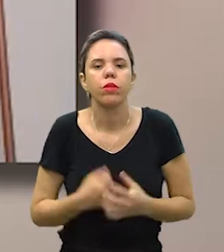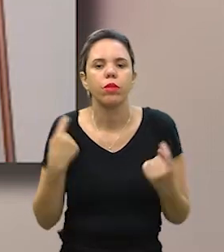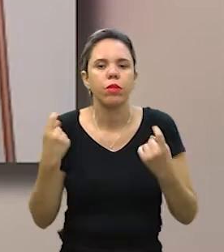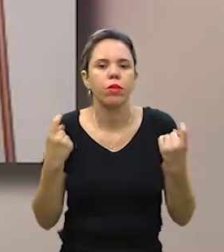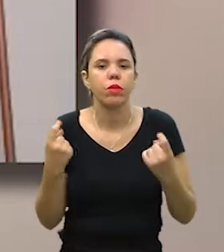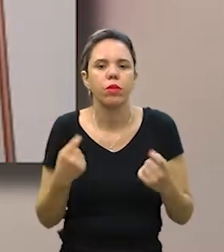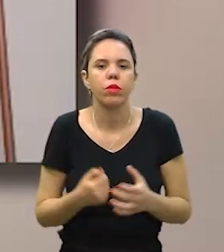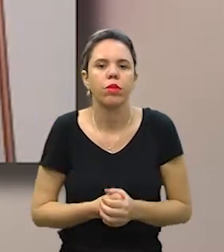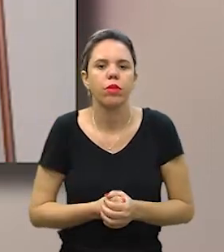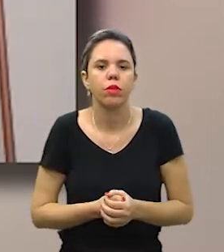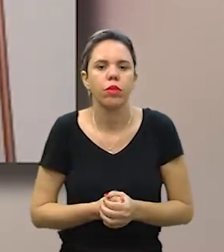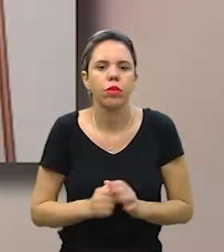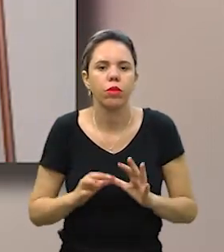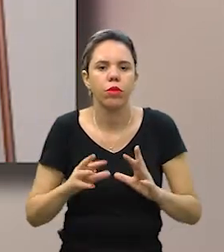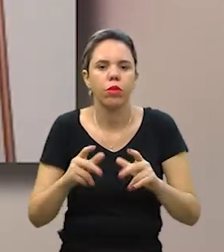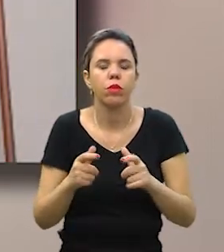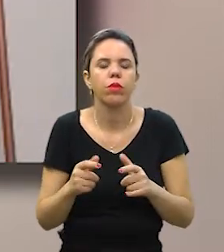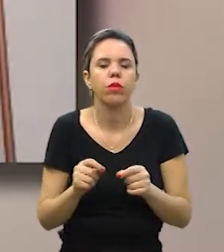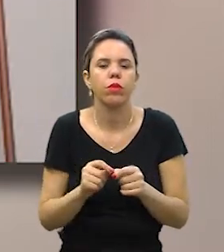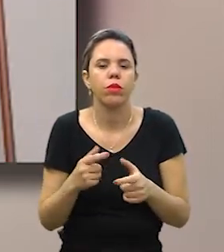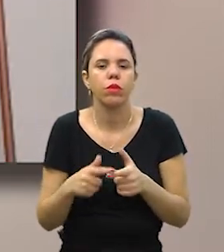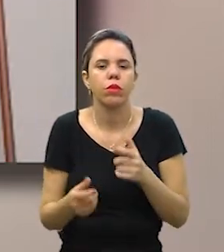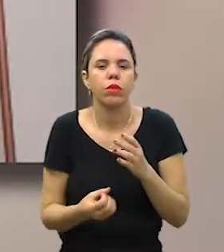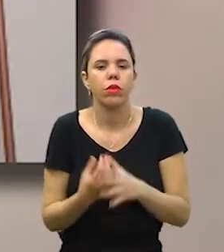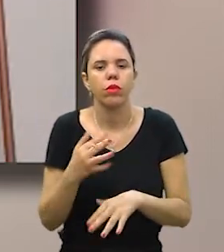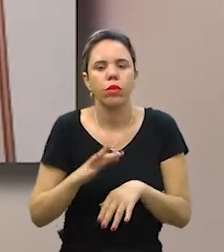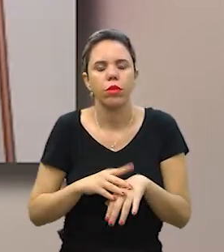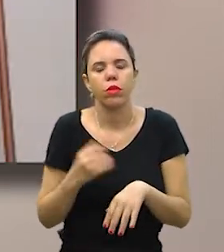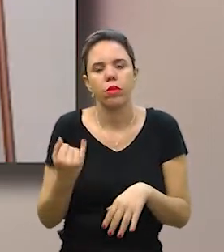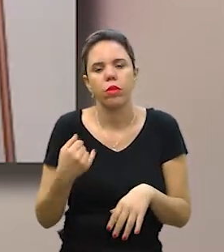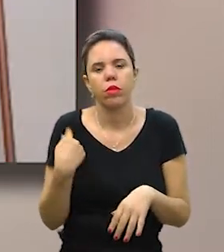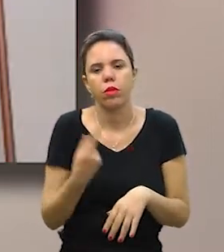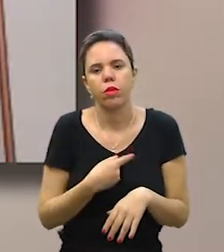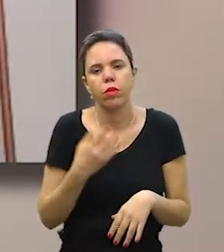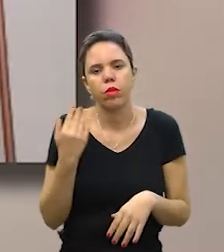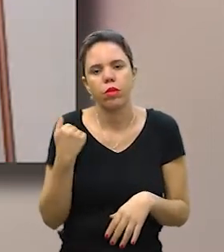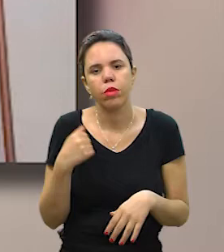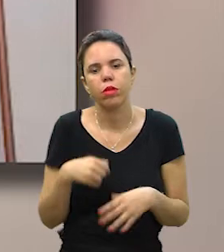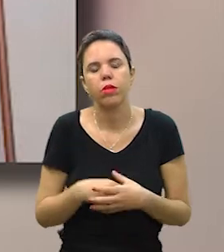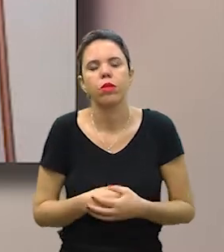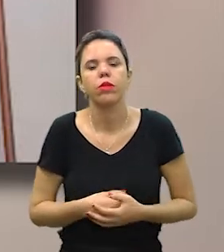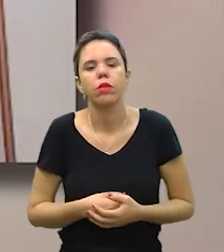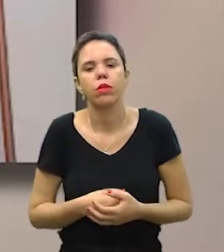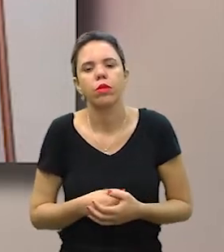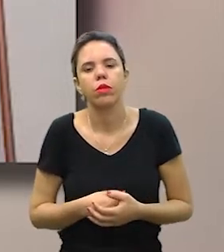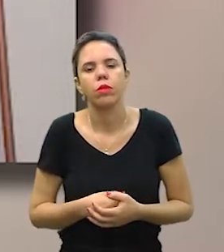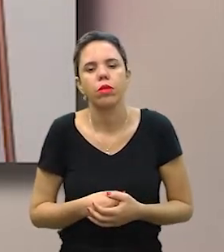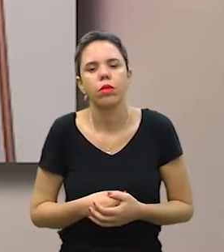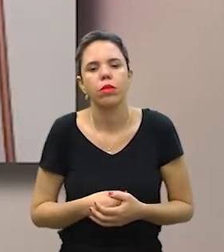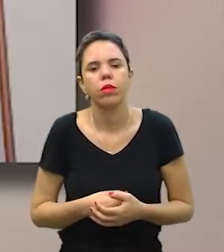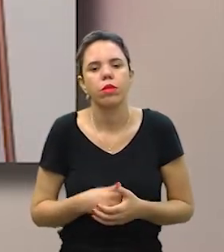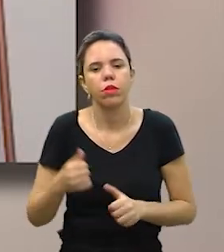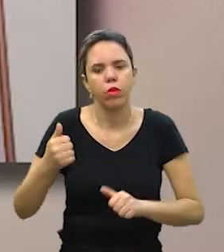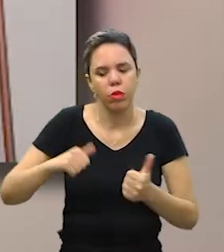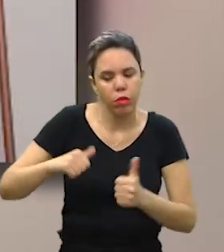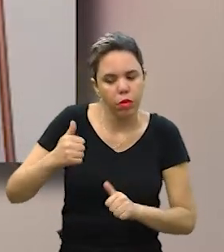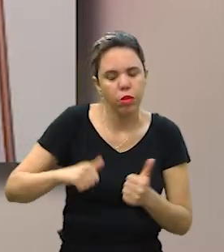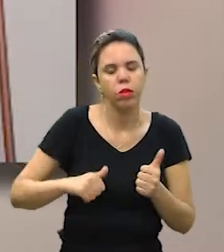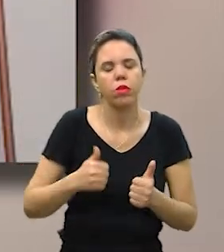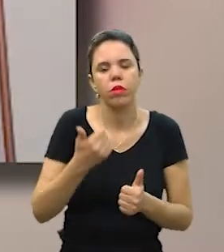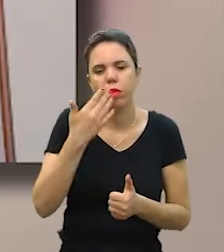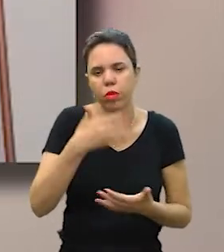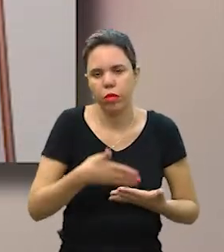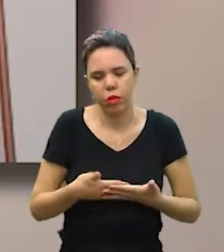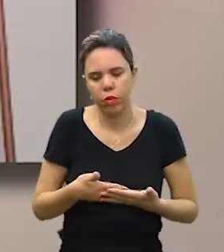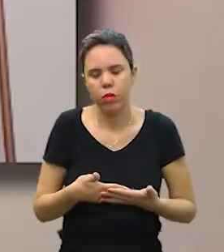preocupa mais, né? Então, todo esse mecanismo do trauma é importante para a gente ir triando essa criança